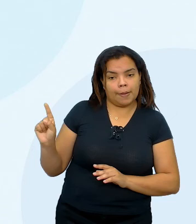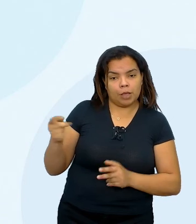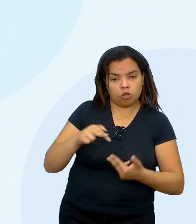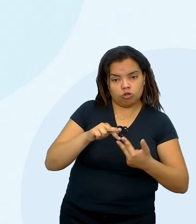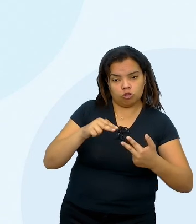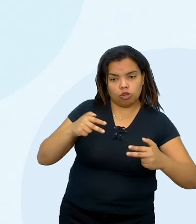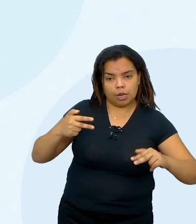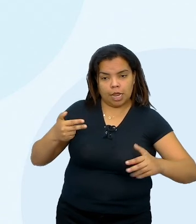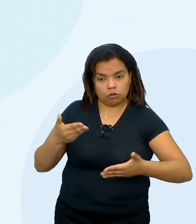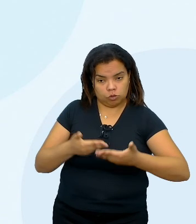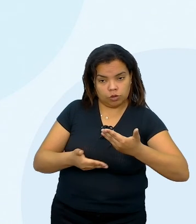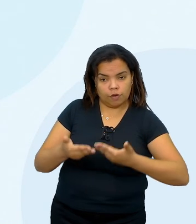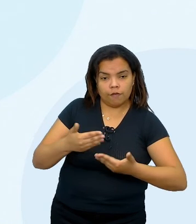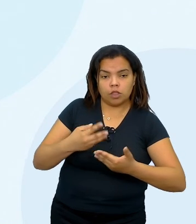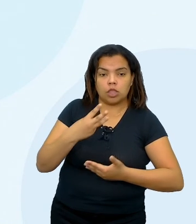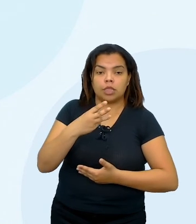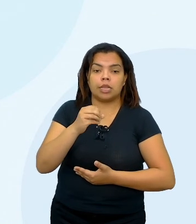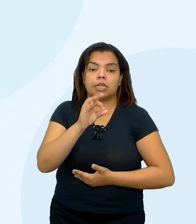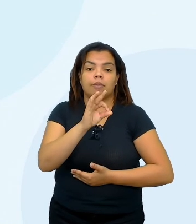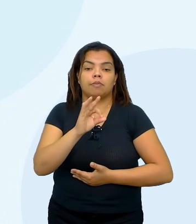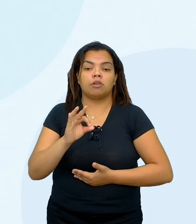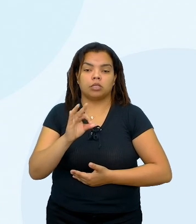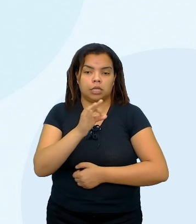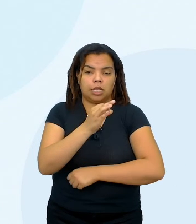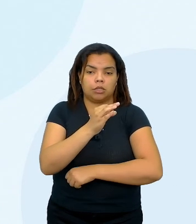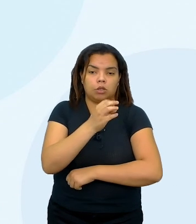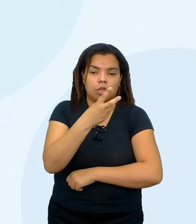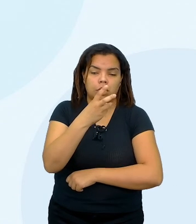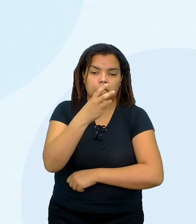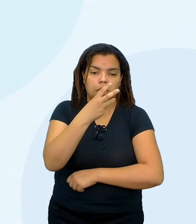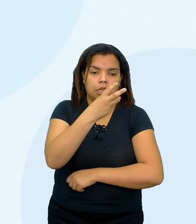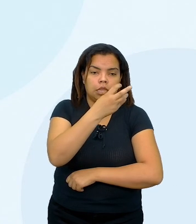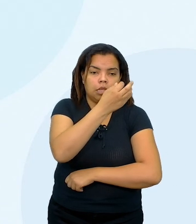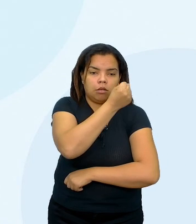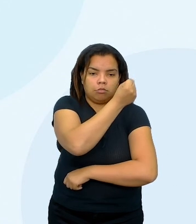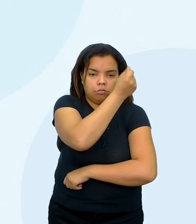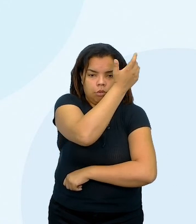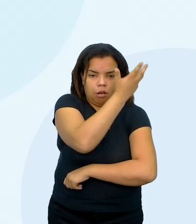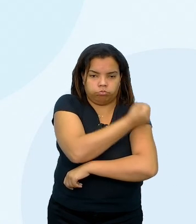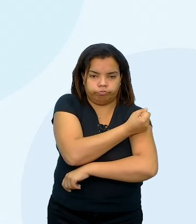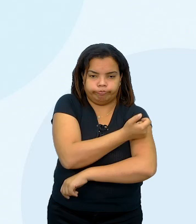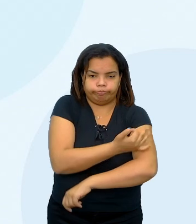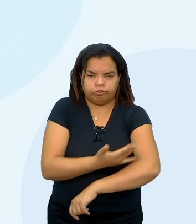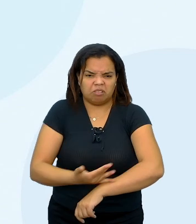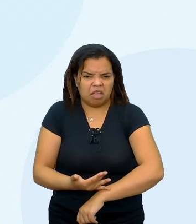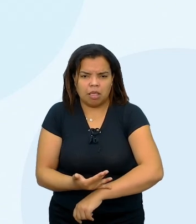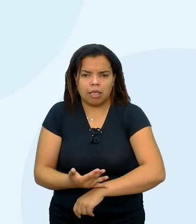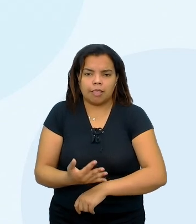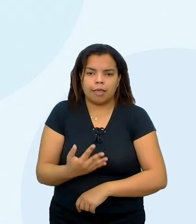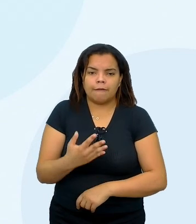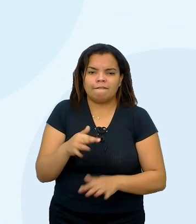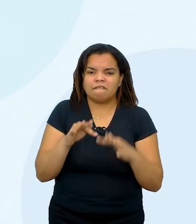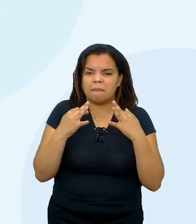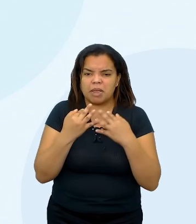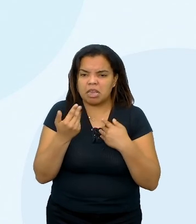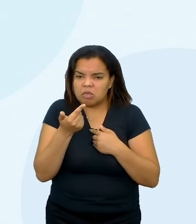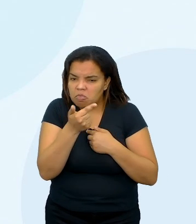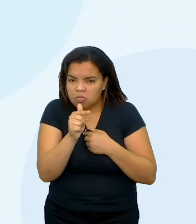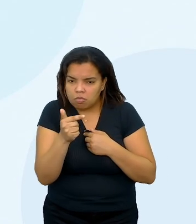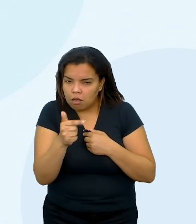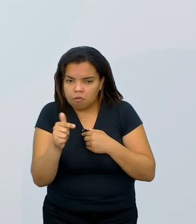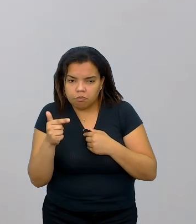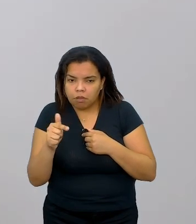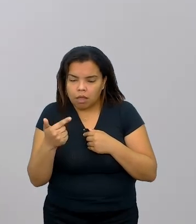envolvidos, 30% dos casos de hemofilia surgem em famílias sem casos da doença. Por que será,